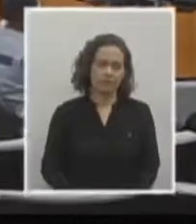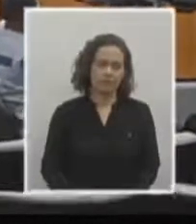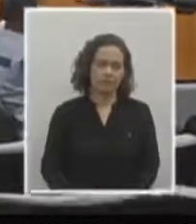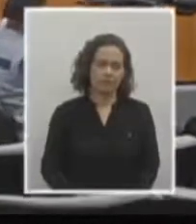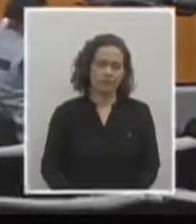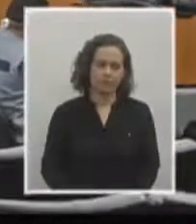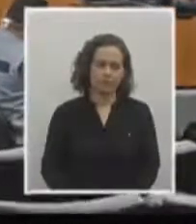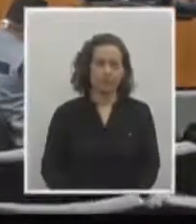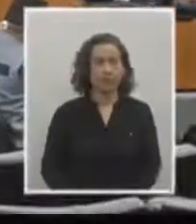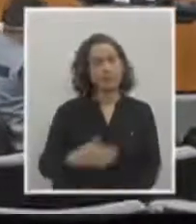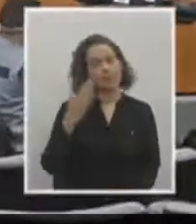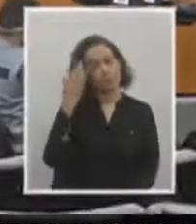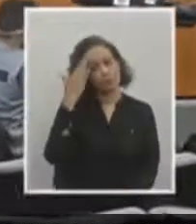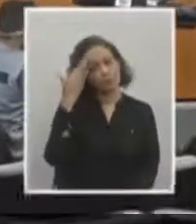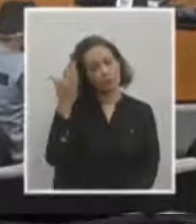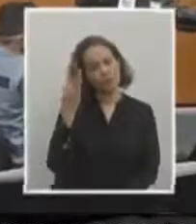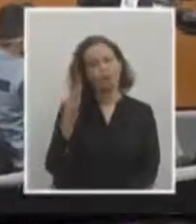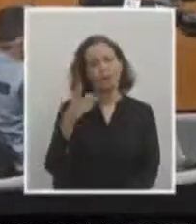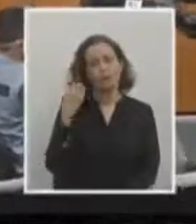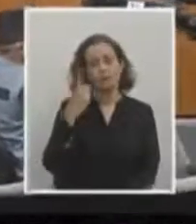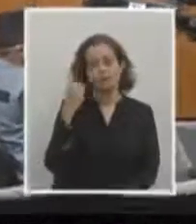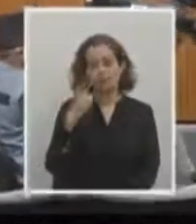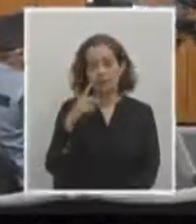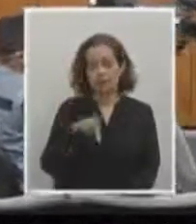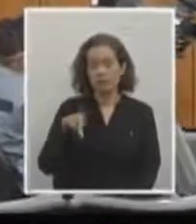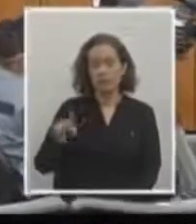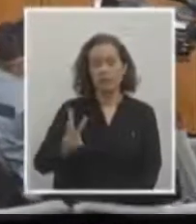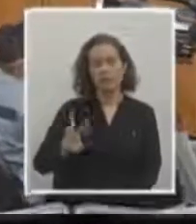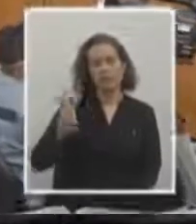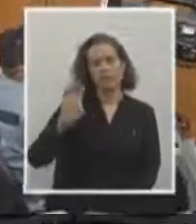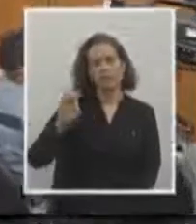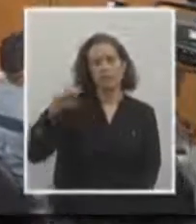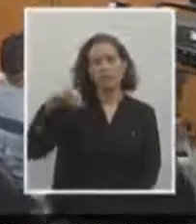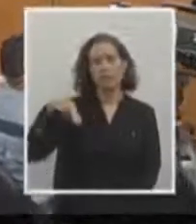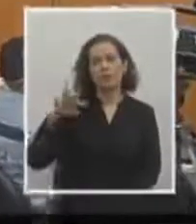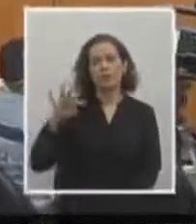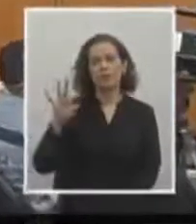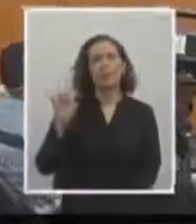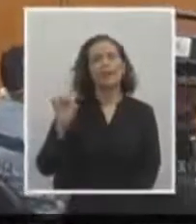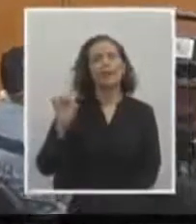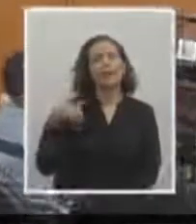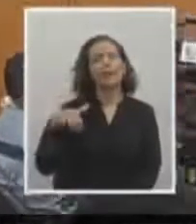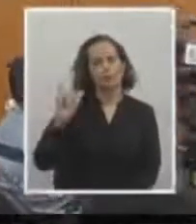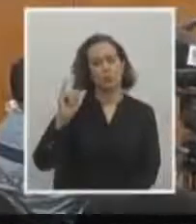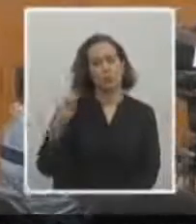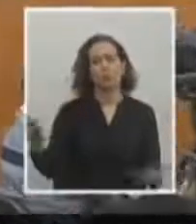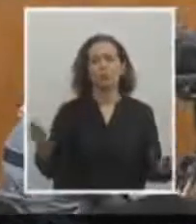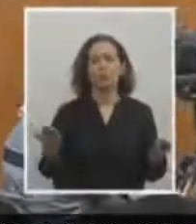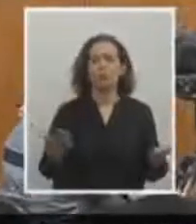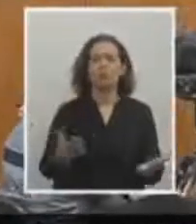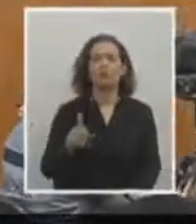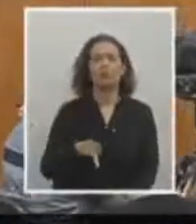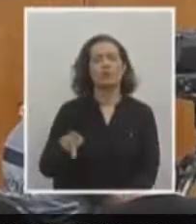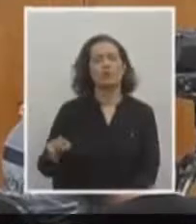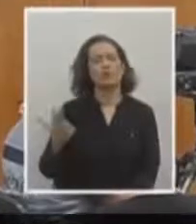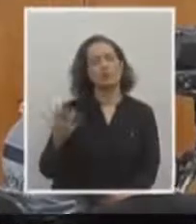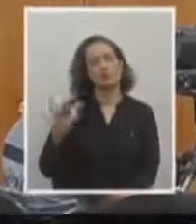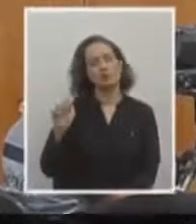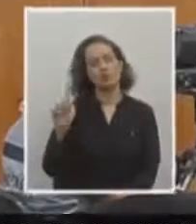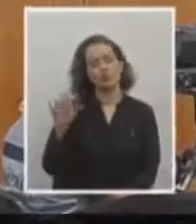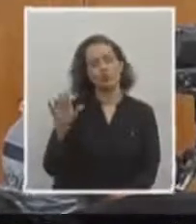Muito obrigado, deputado professor Wendel. Eu passo a palavra, então, para o professor Tiago Lourenço.